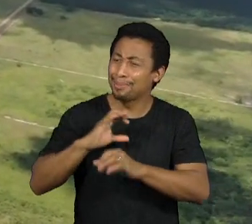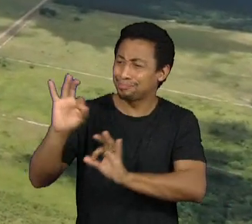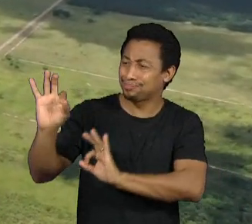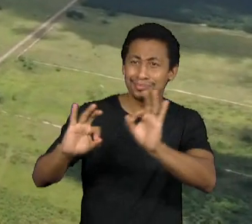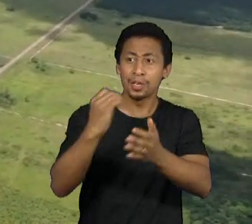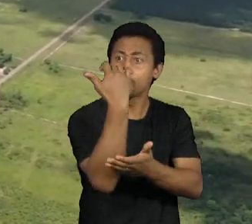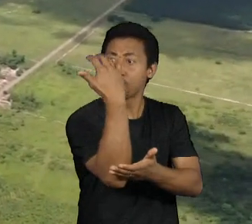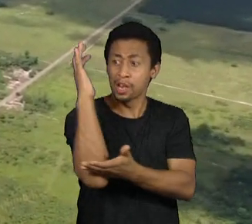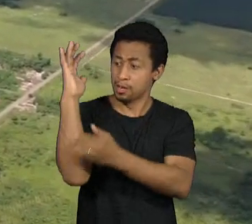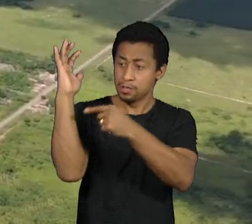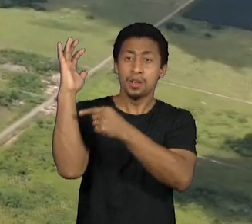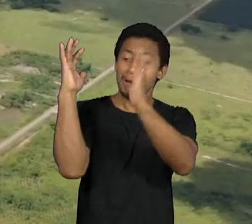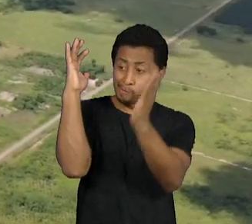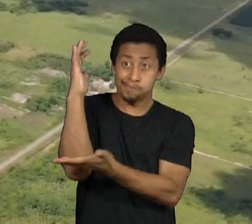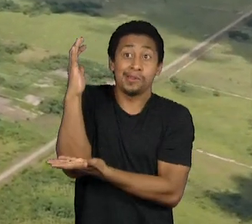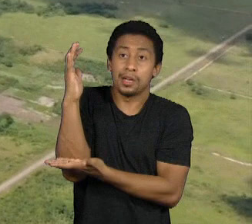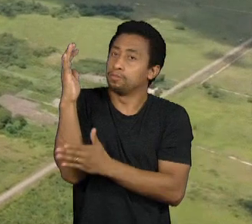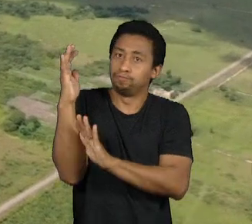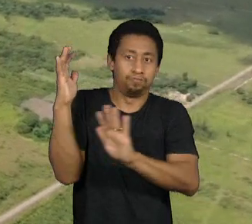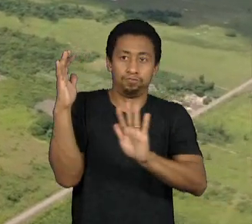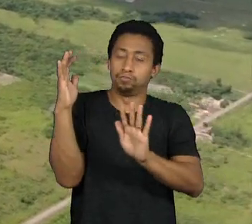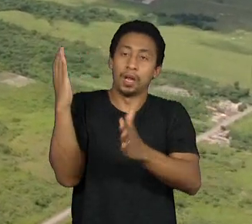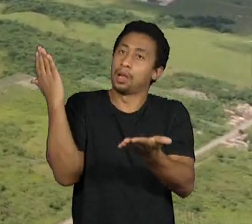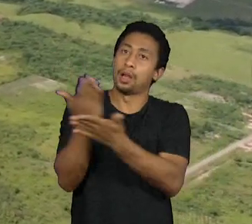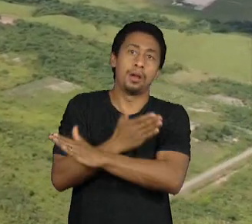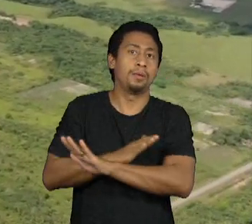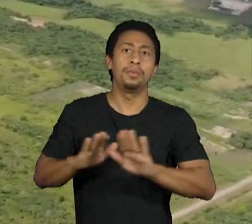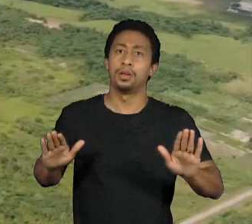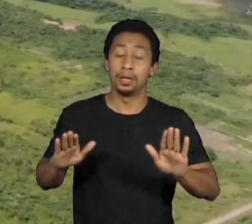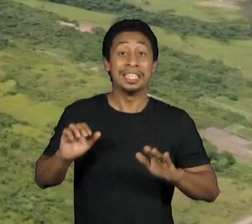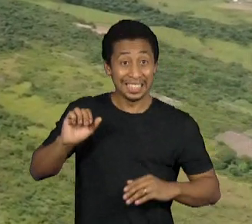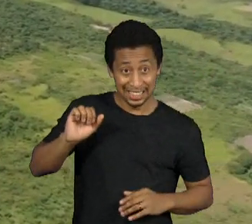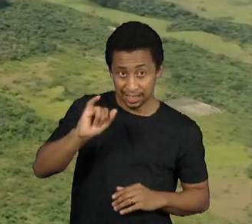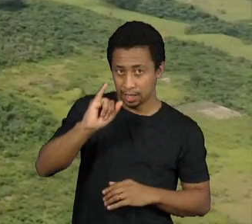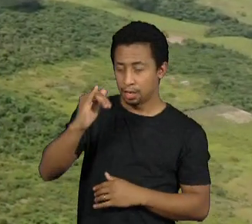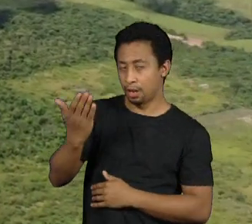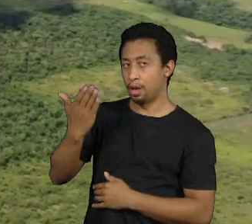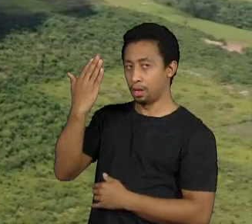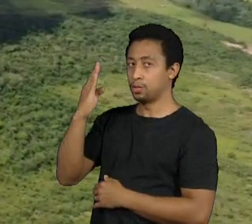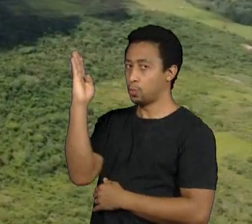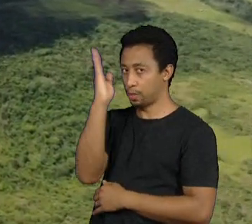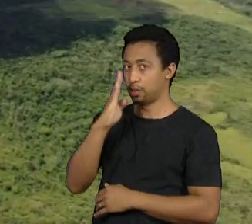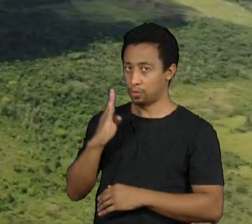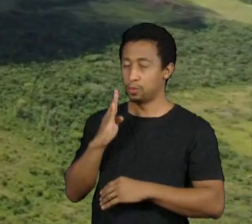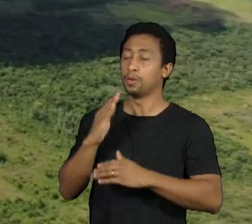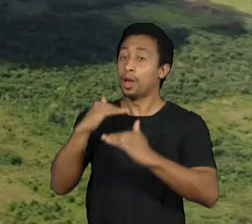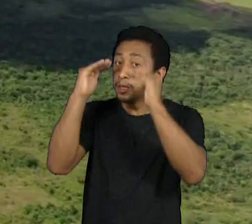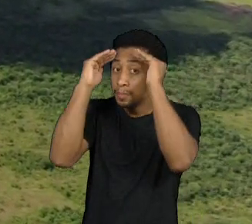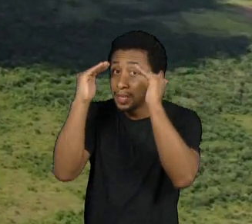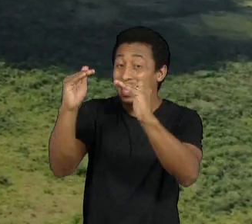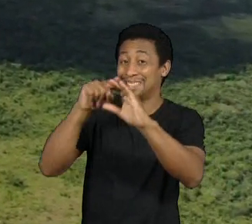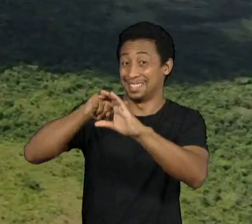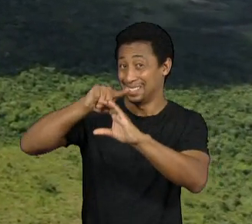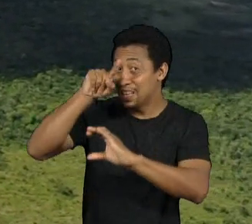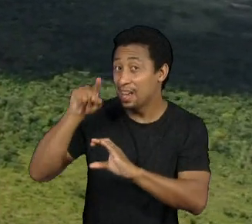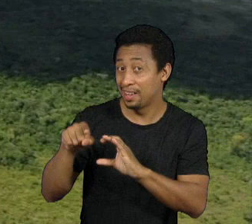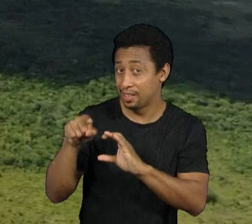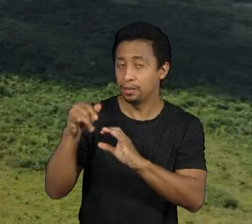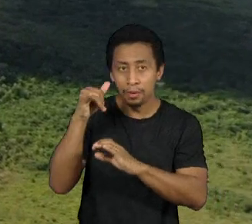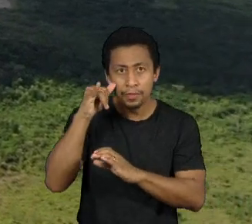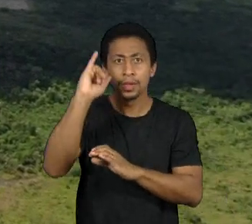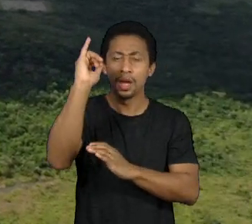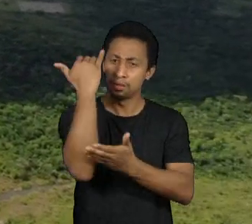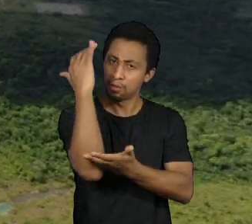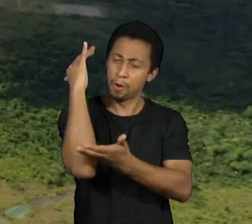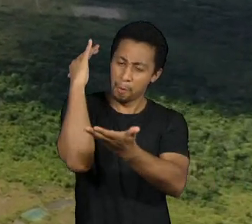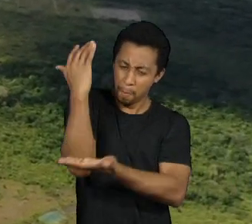tivesse escutado a ciência e não permitido o crescimento do desmatamento brutal que